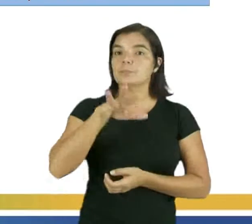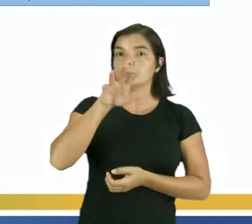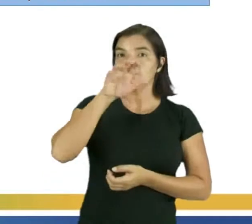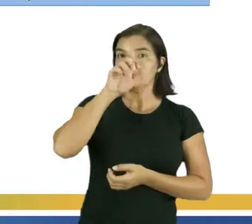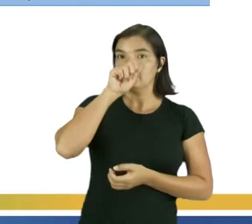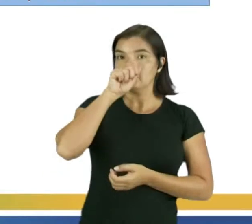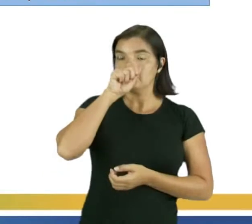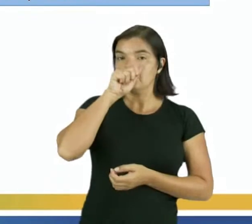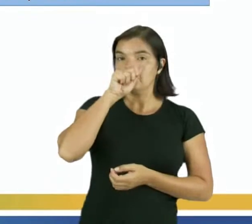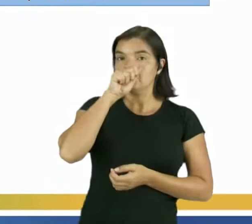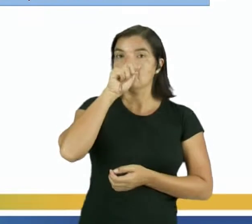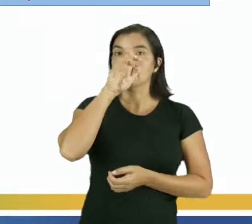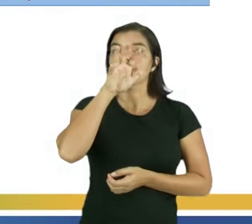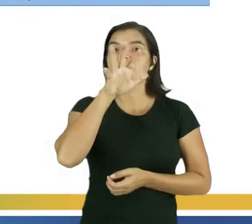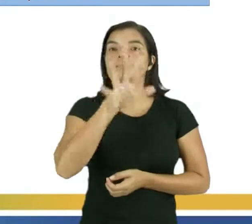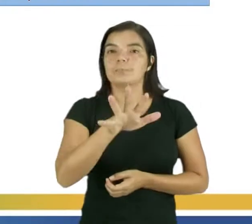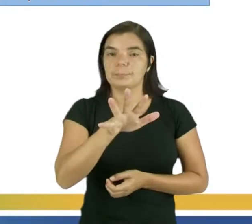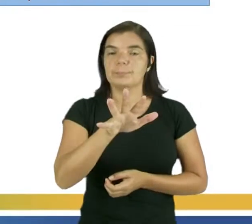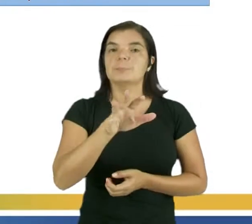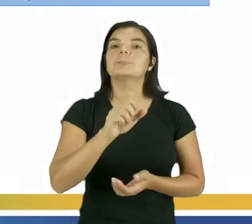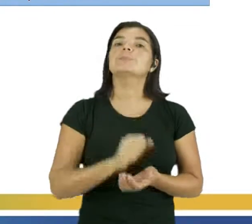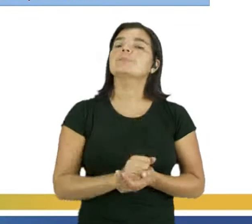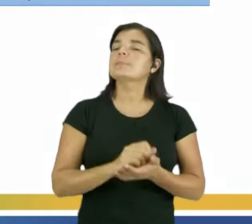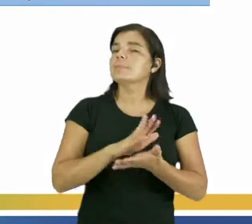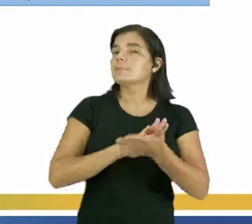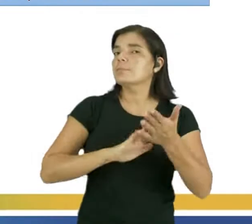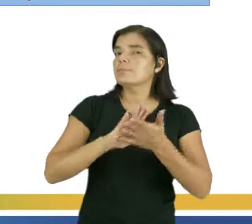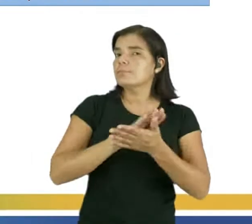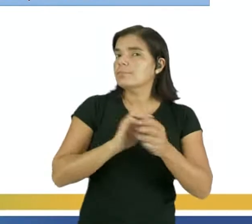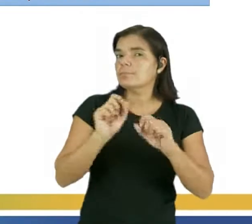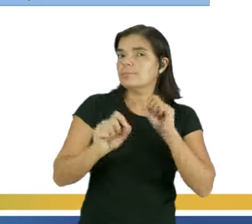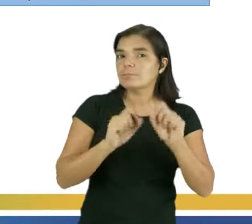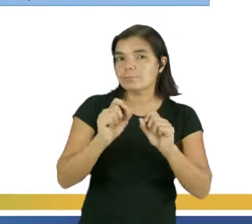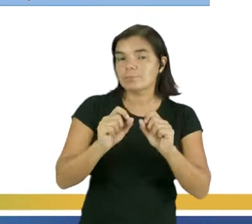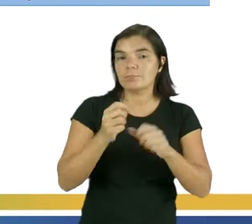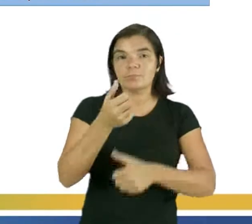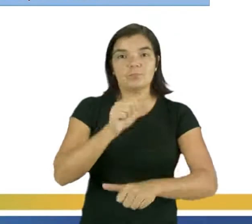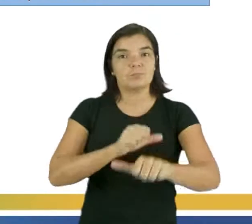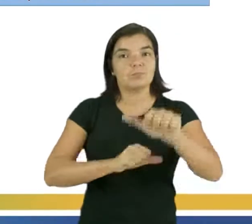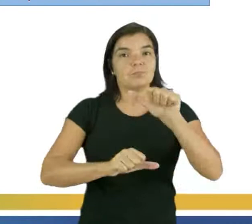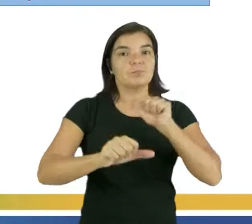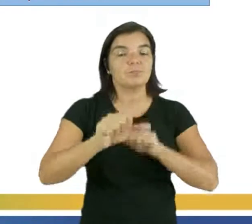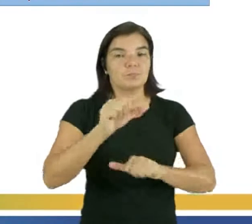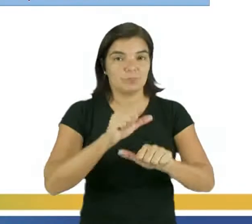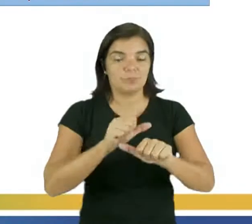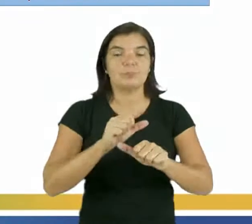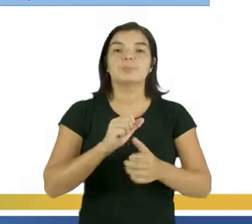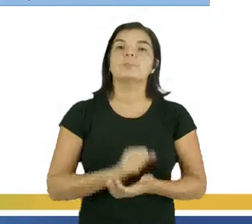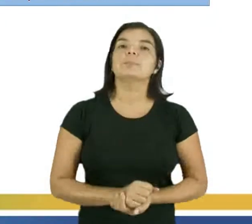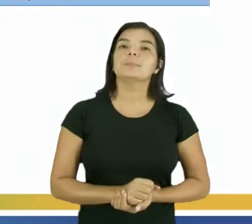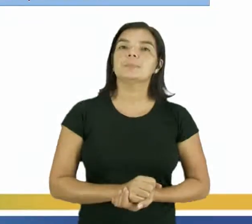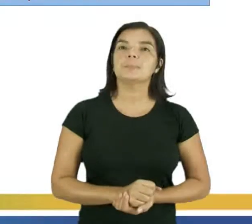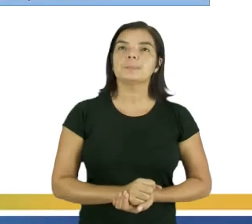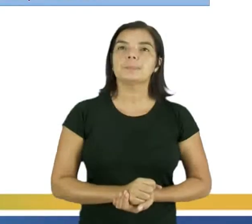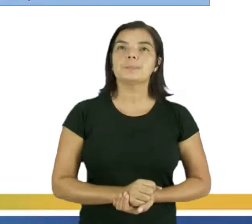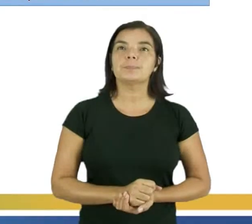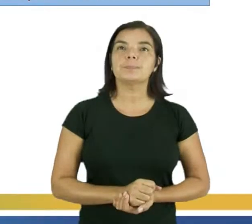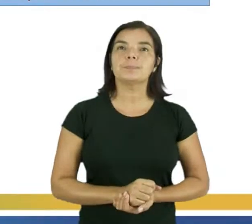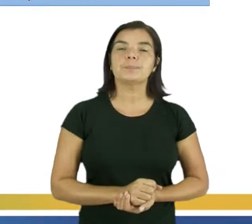respiração e o processo de excreção, que nada mais é através das trocas gasosas por difusão, é assim que a gente